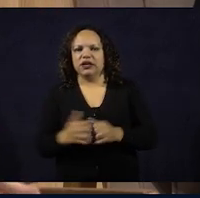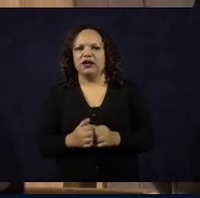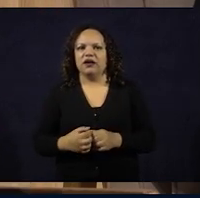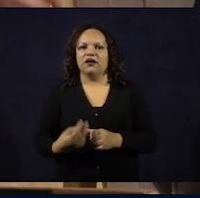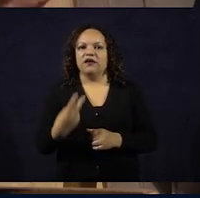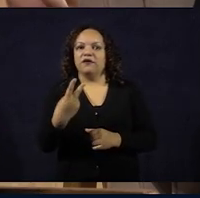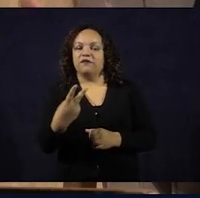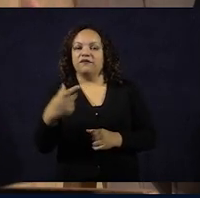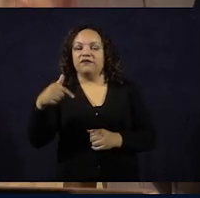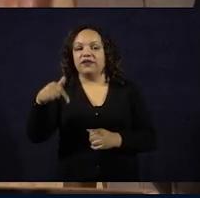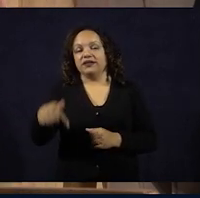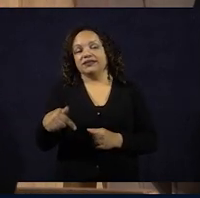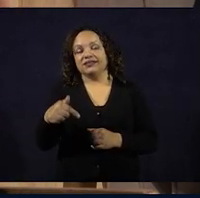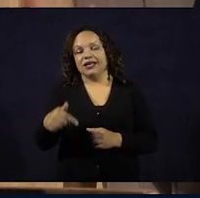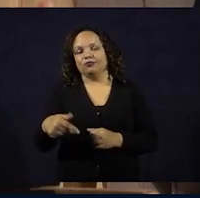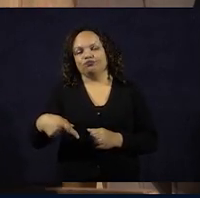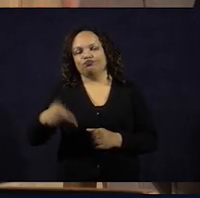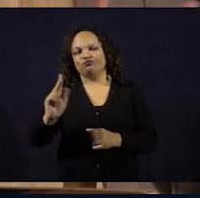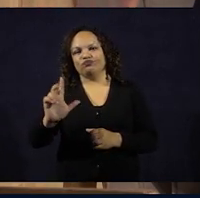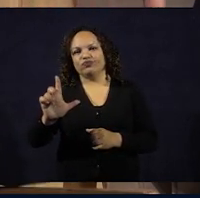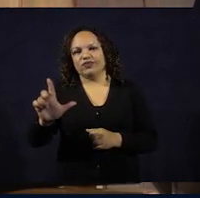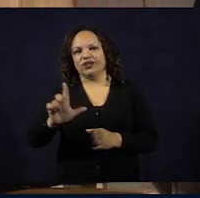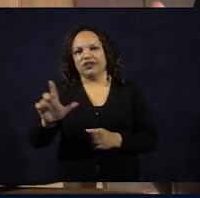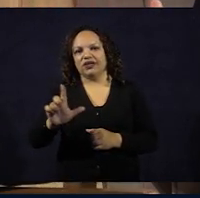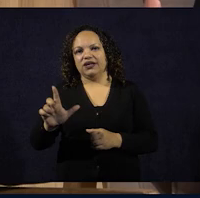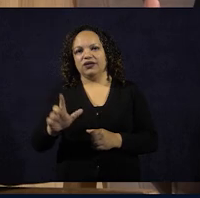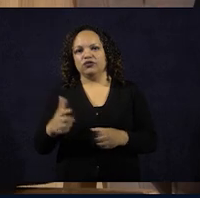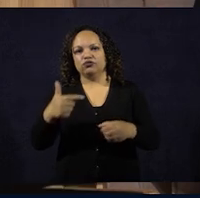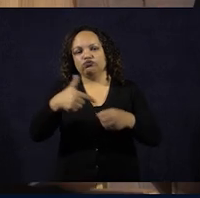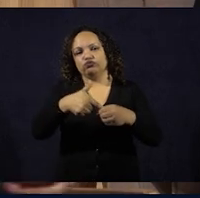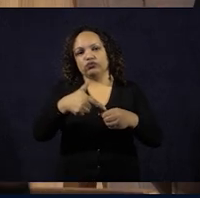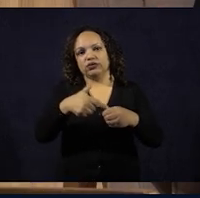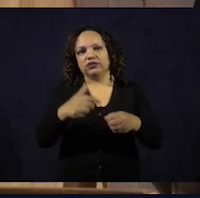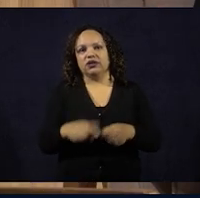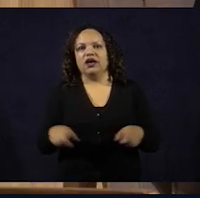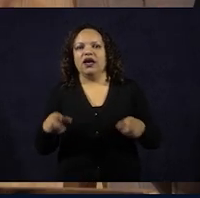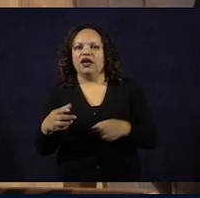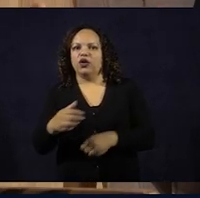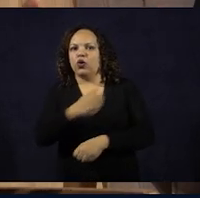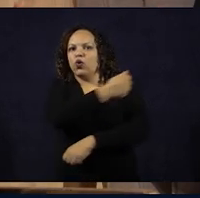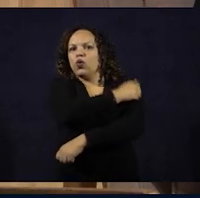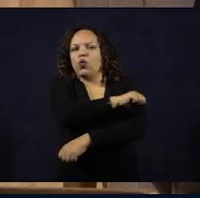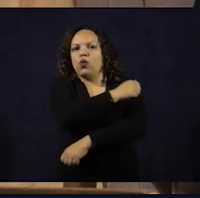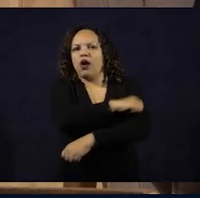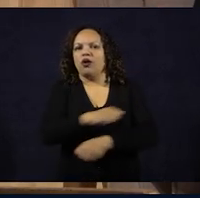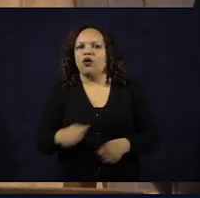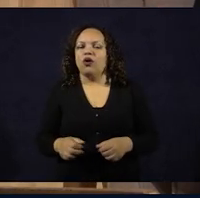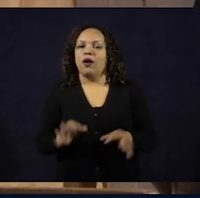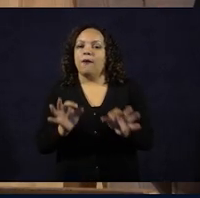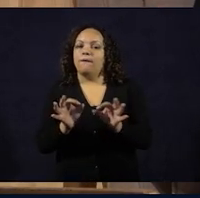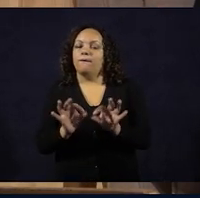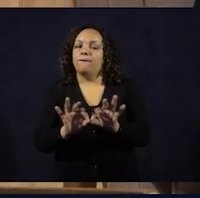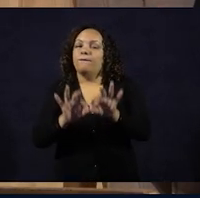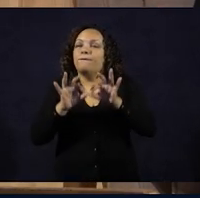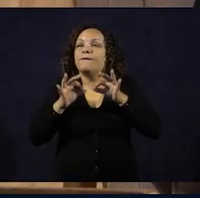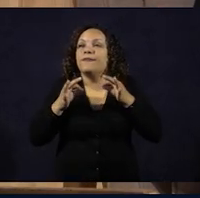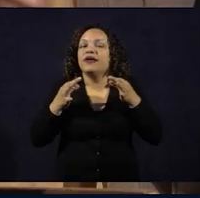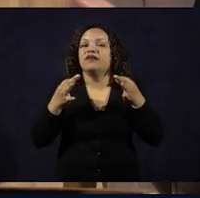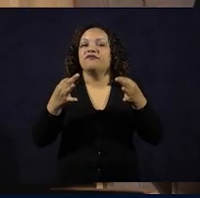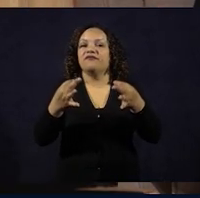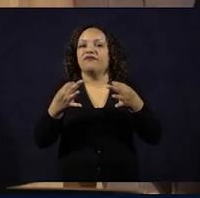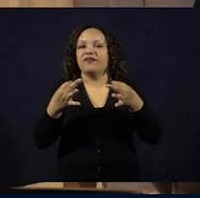de etanol tem o mesmo a densidade energética de 600 kg de bateria então o carro perfeito é um carro com motor elétrico